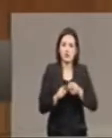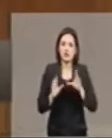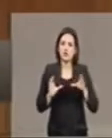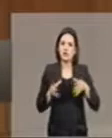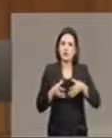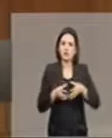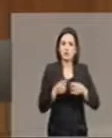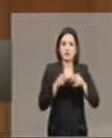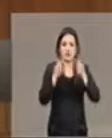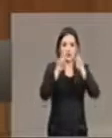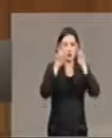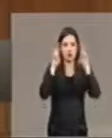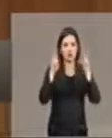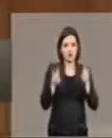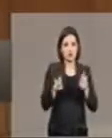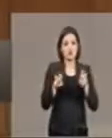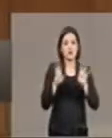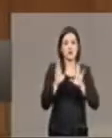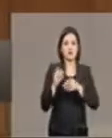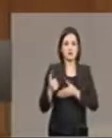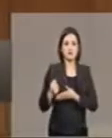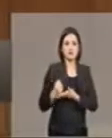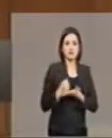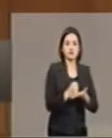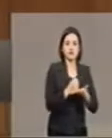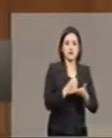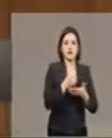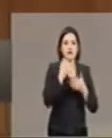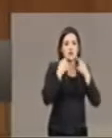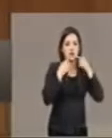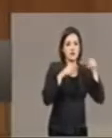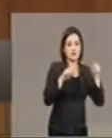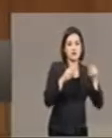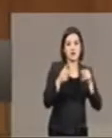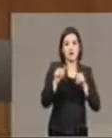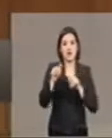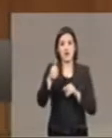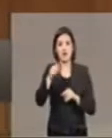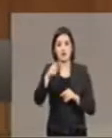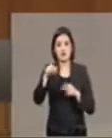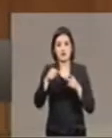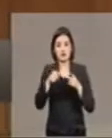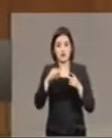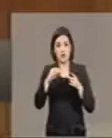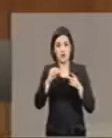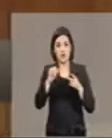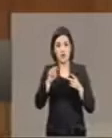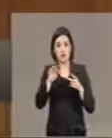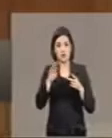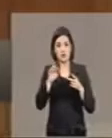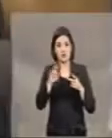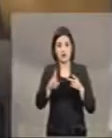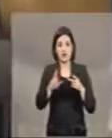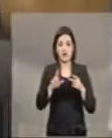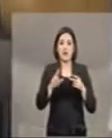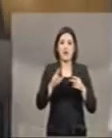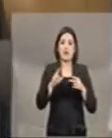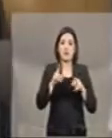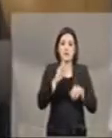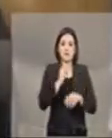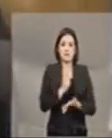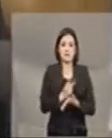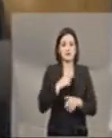exatamente ao colegiado seja o da reclamação. O da cautelar é um pedido, ainda que guardando uma certa autonomia, eu